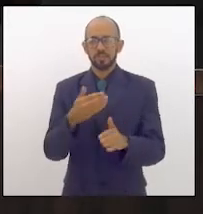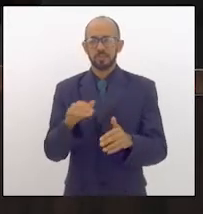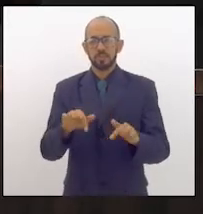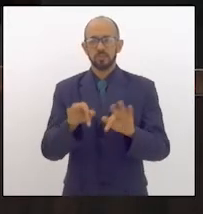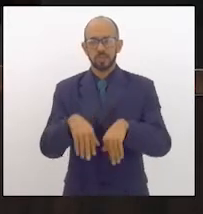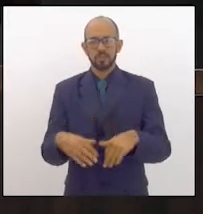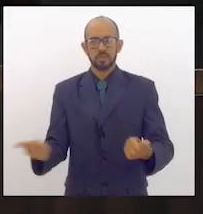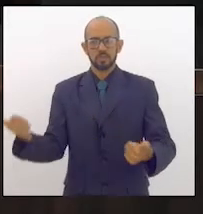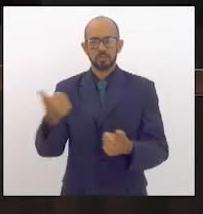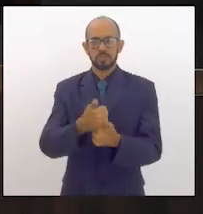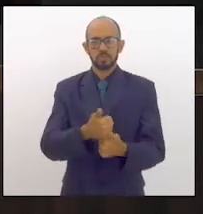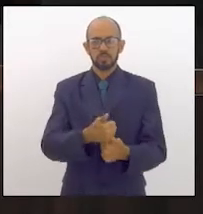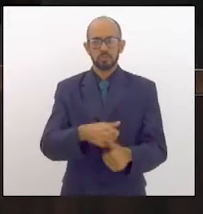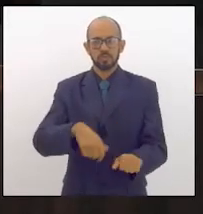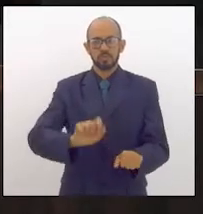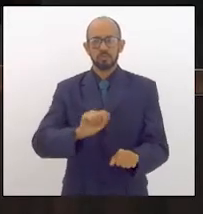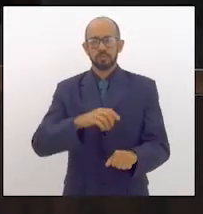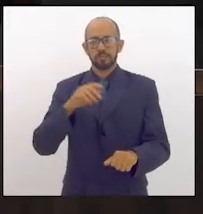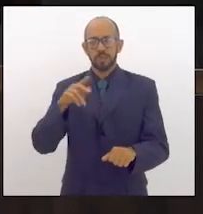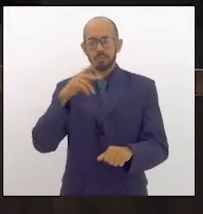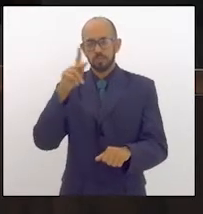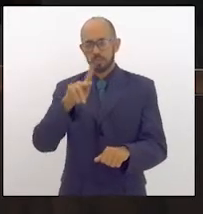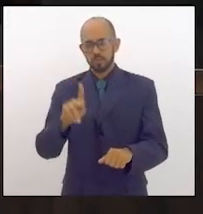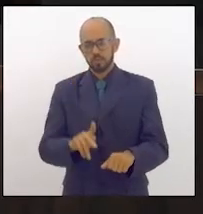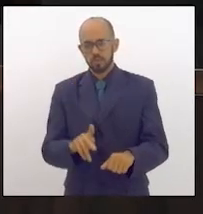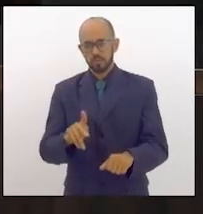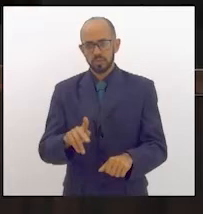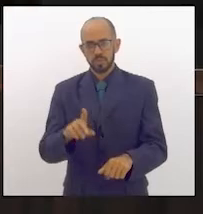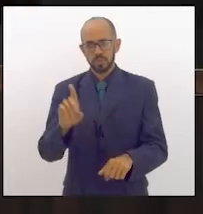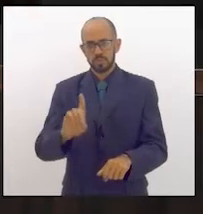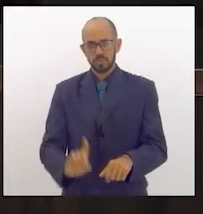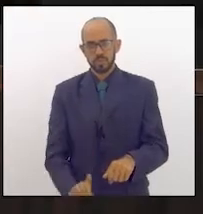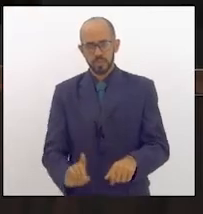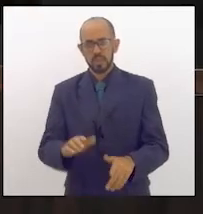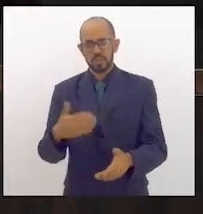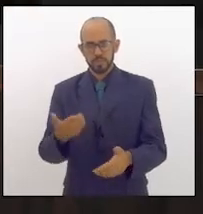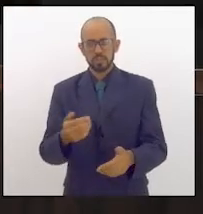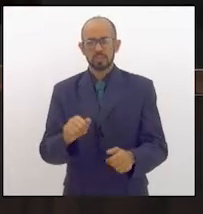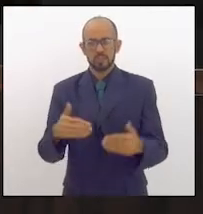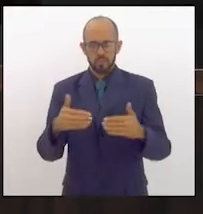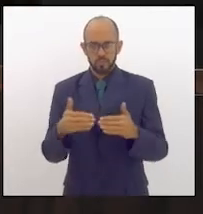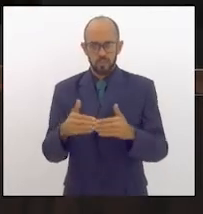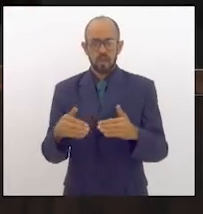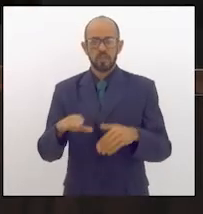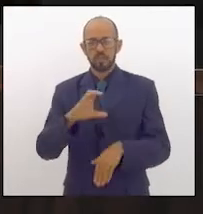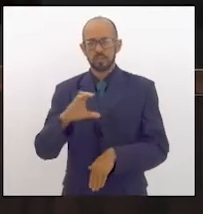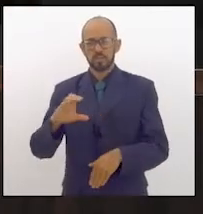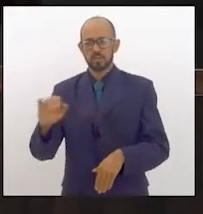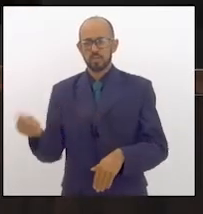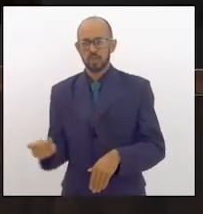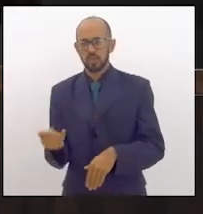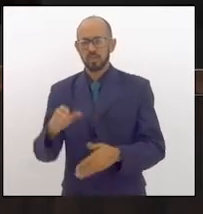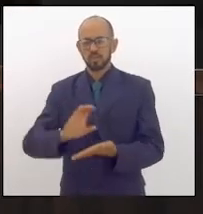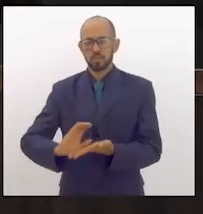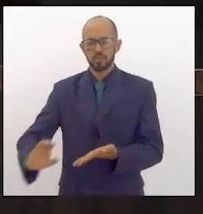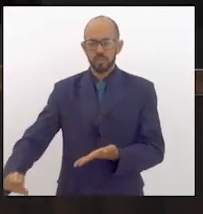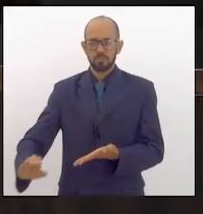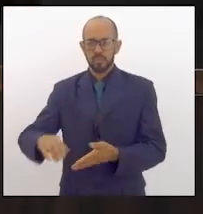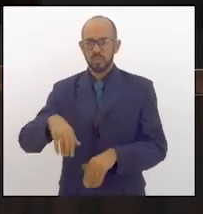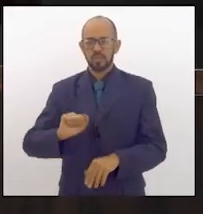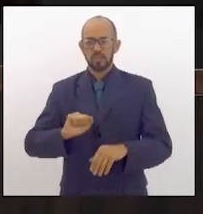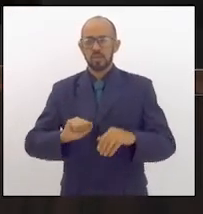pessoa com deficiência favorável com as emendas da ccj diz o servidores público favorável com as emendas da ccj de orçamento